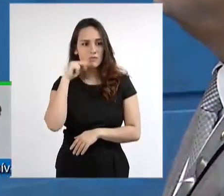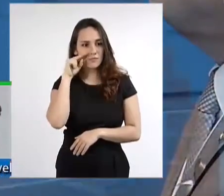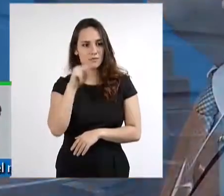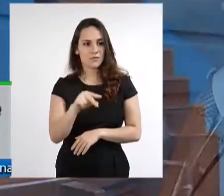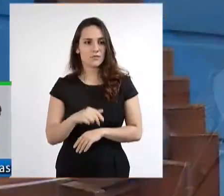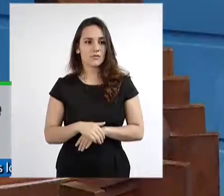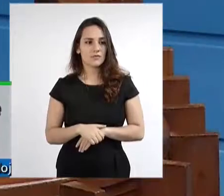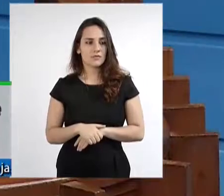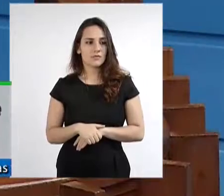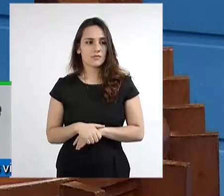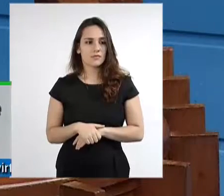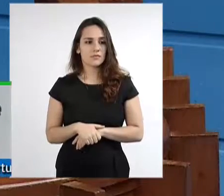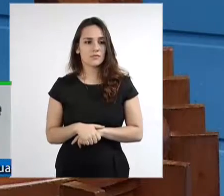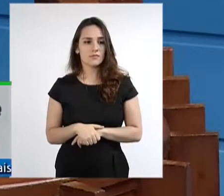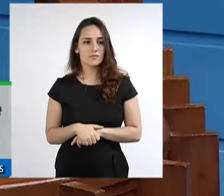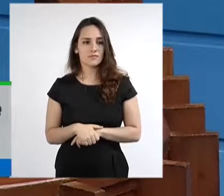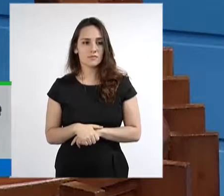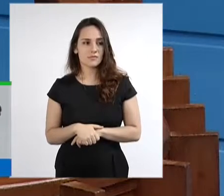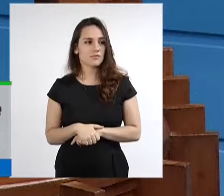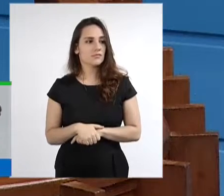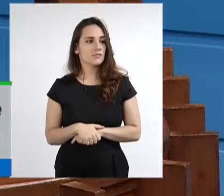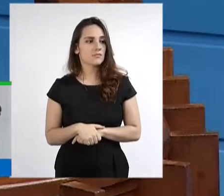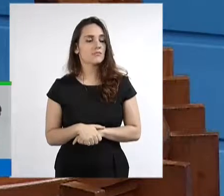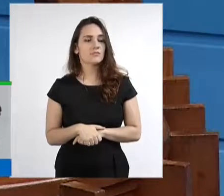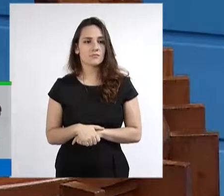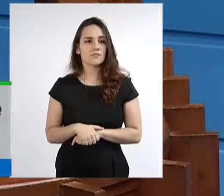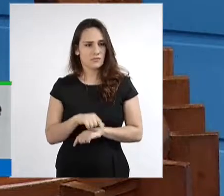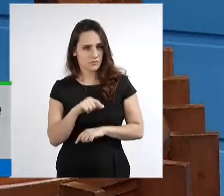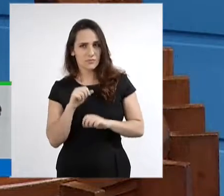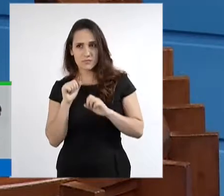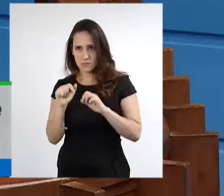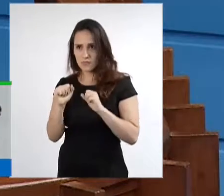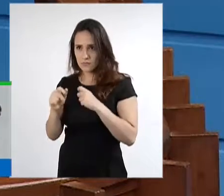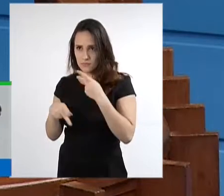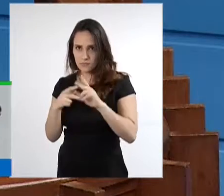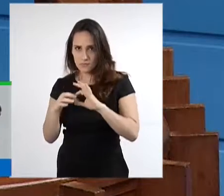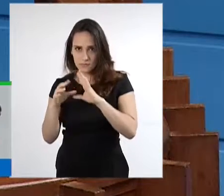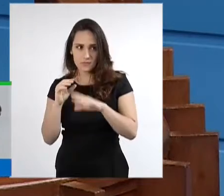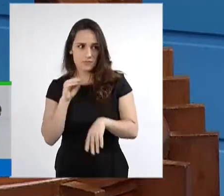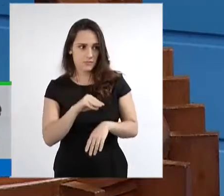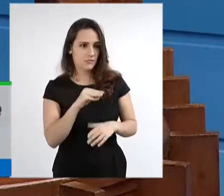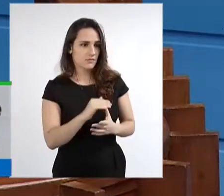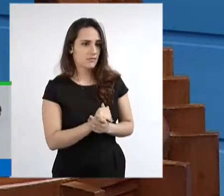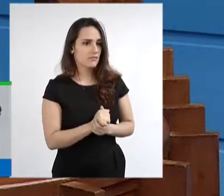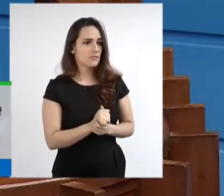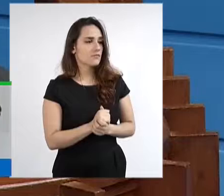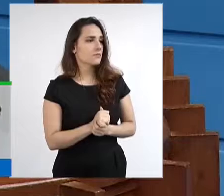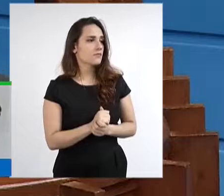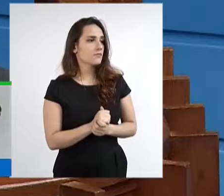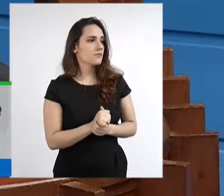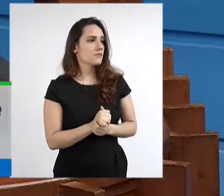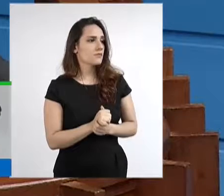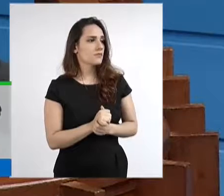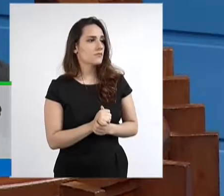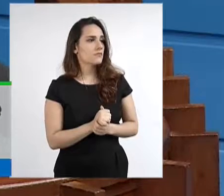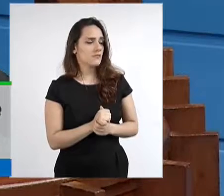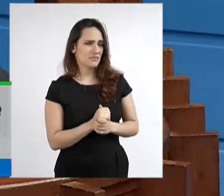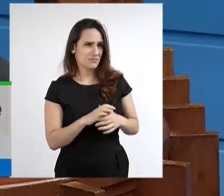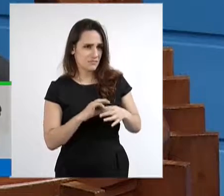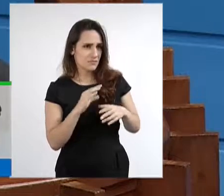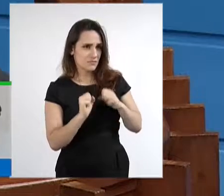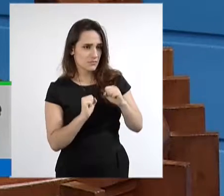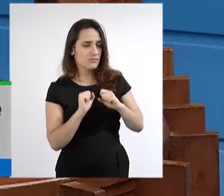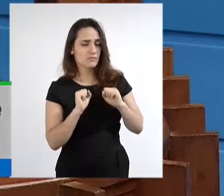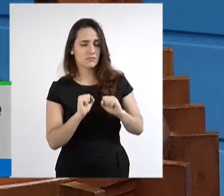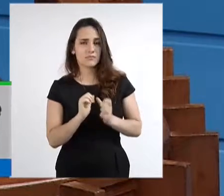poderíamos chamá-lo de... Permita mais alguns minutinhos, sei que Vossa Excelência ainda tem aí muito tempo.